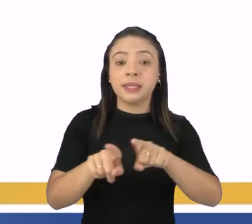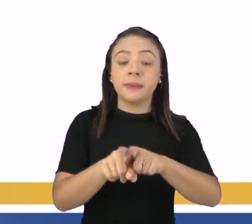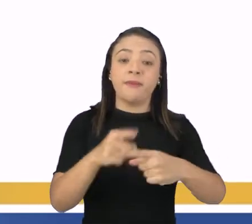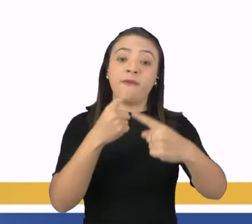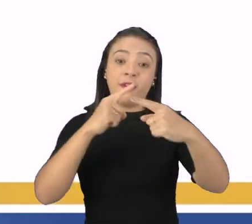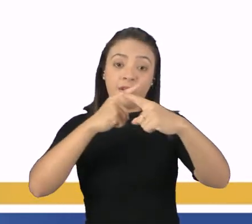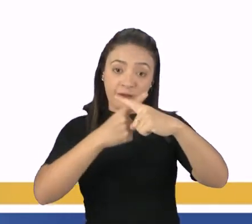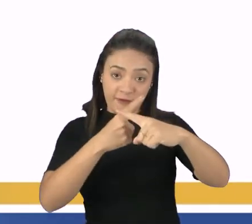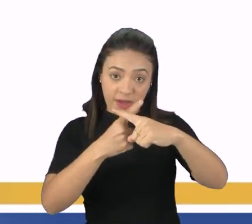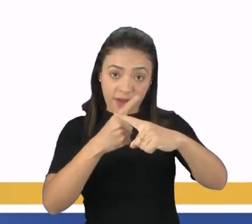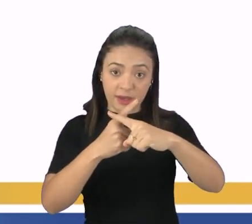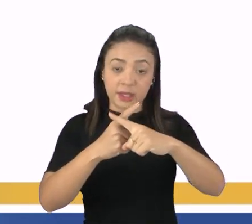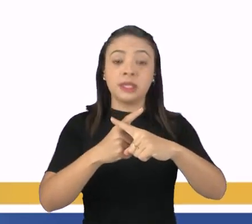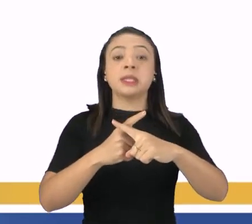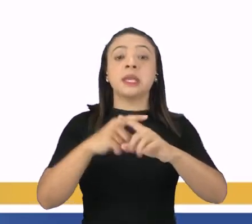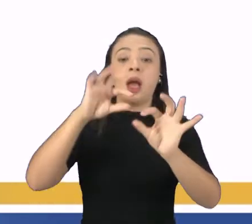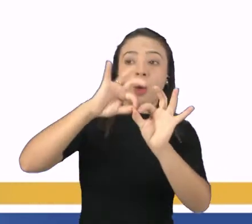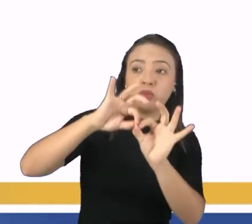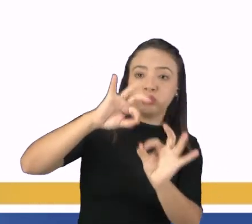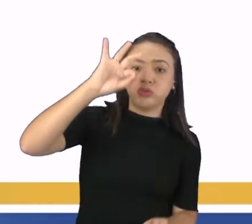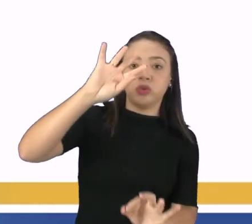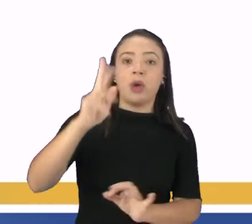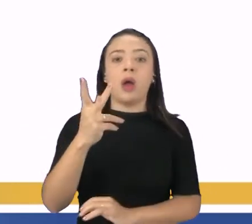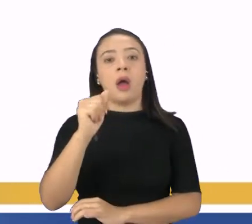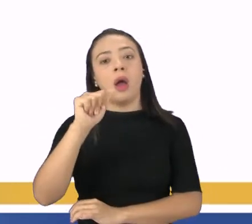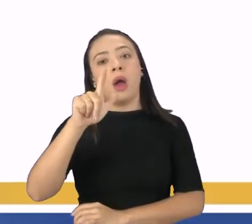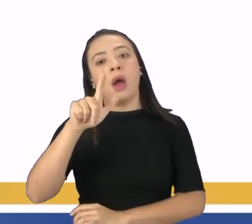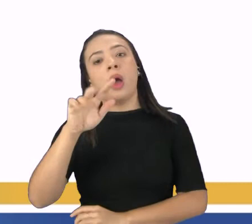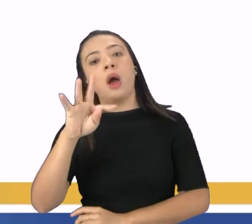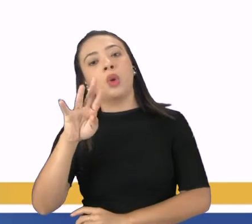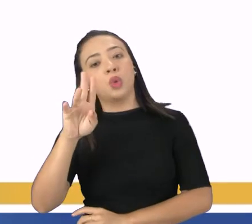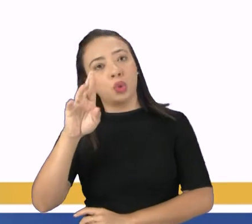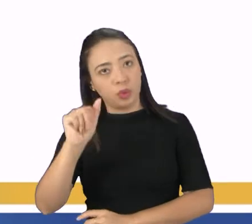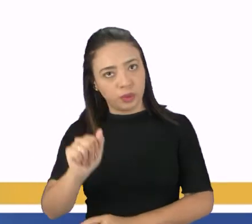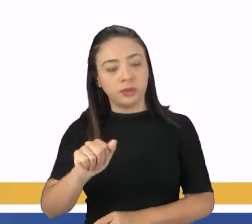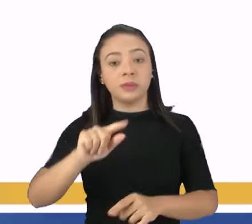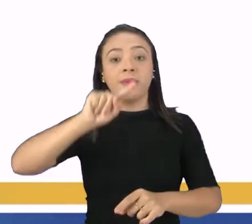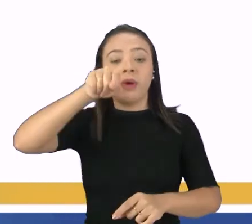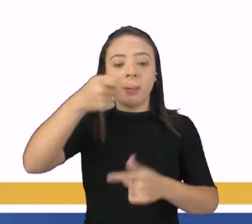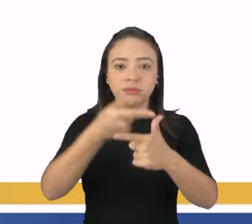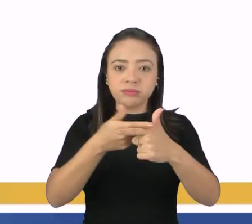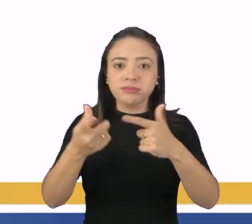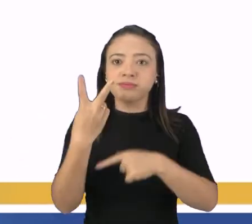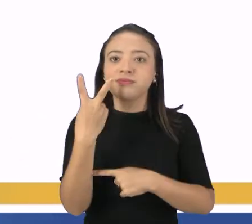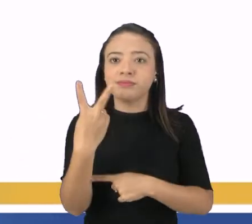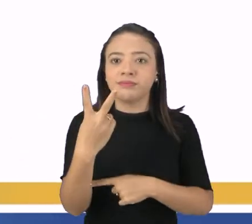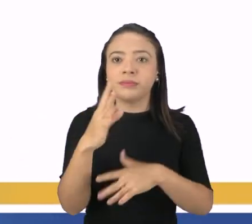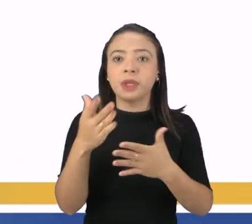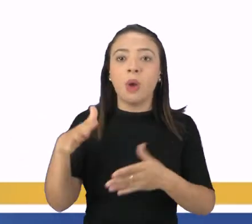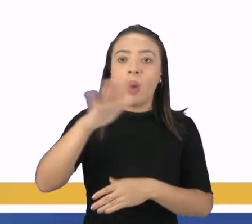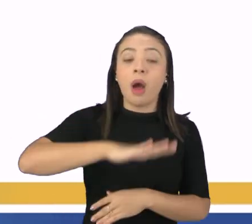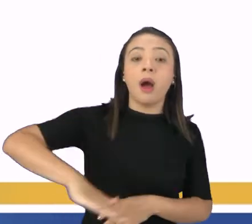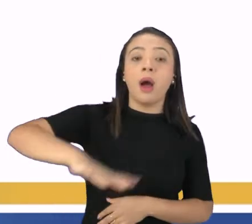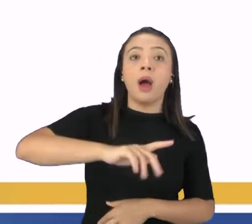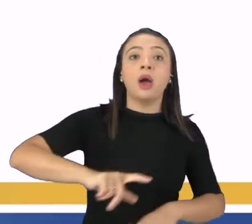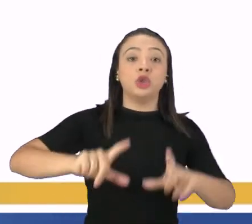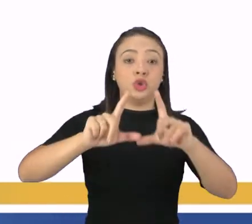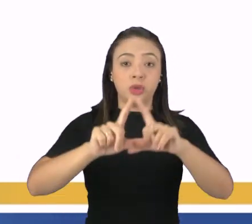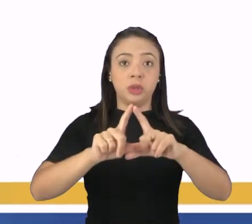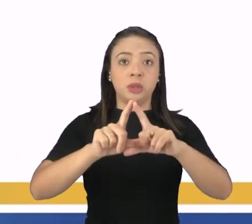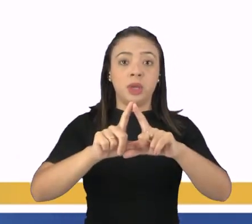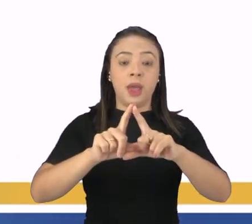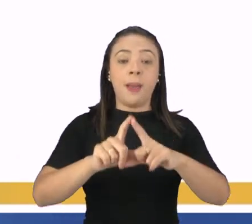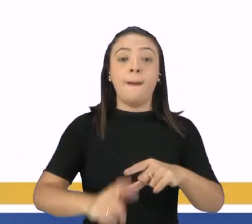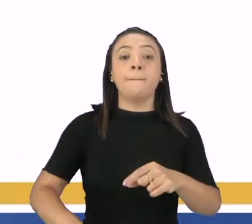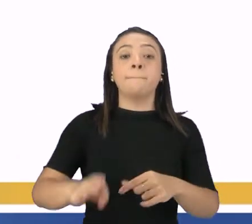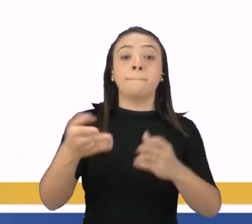altura relacionada a esta base, e aí então dividir para 2. Então a área de um triângulo é dado por base vezes a sua